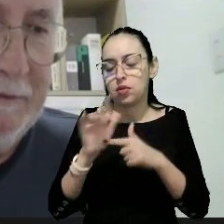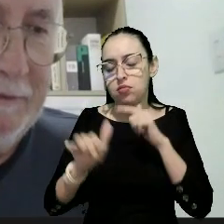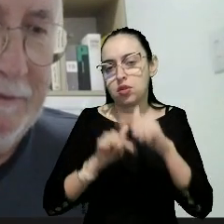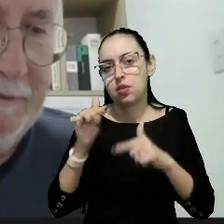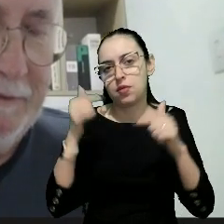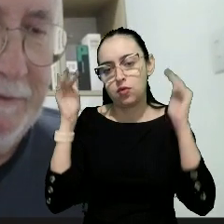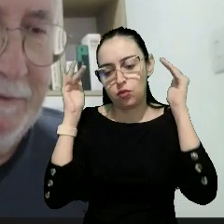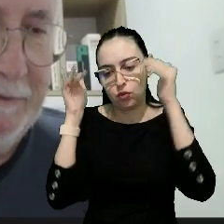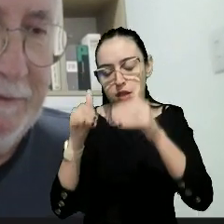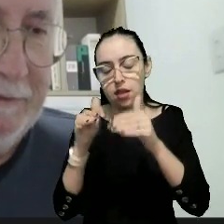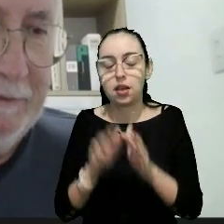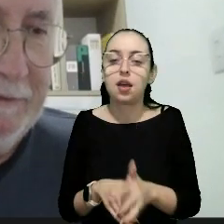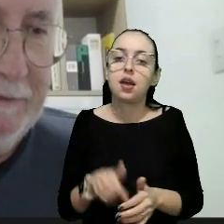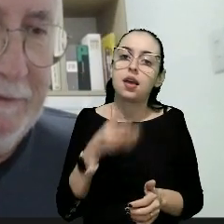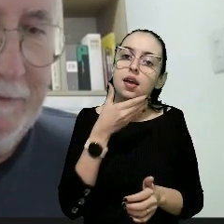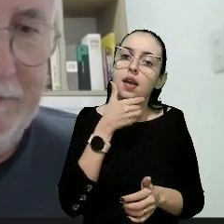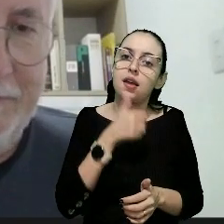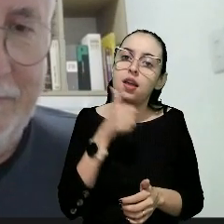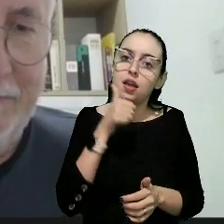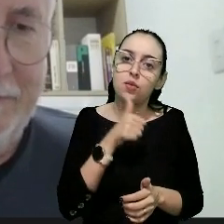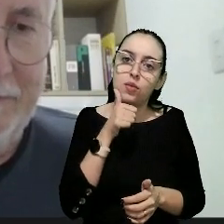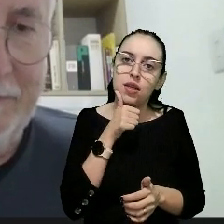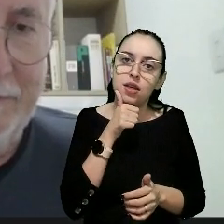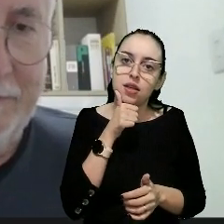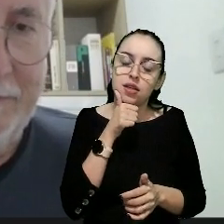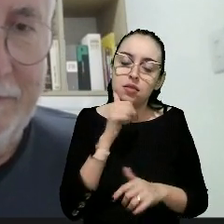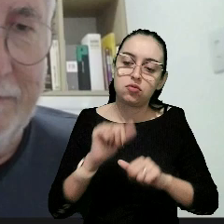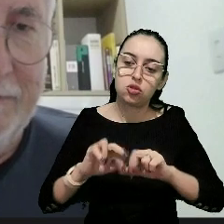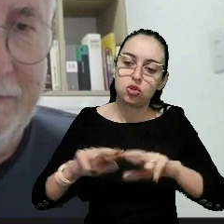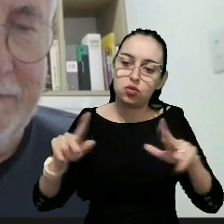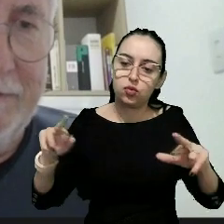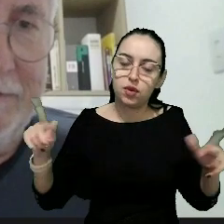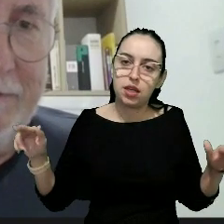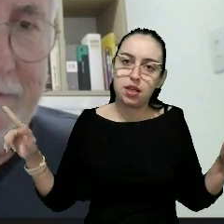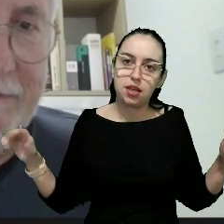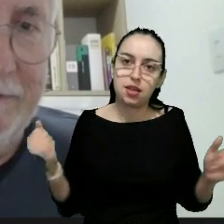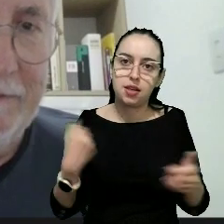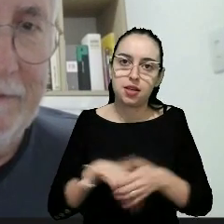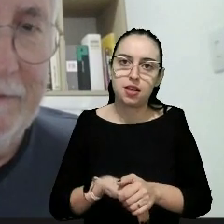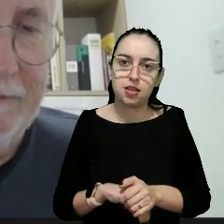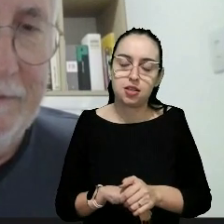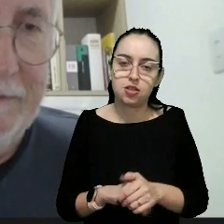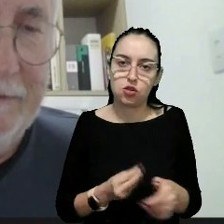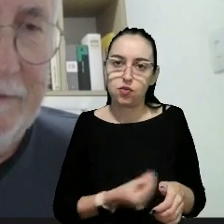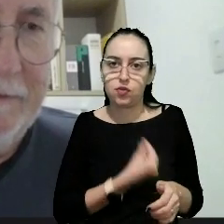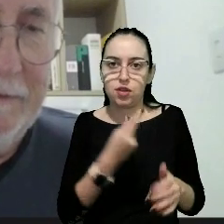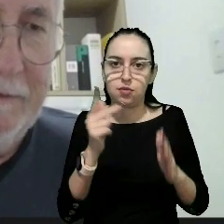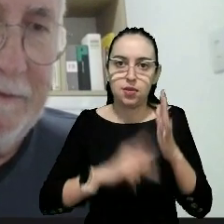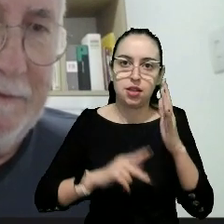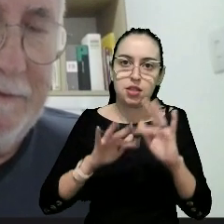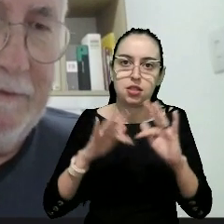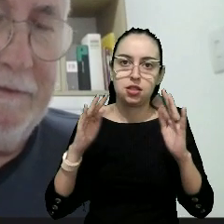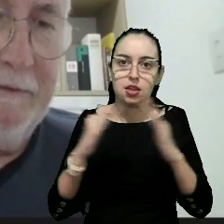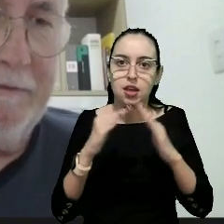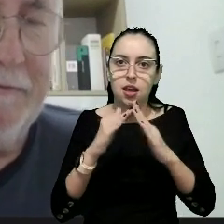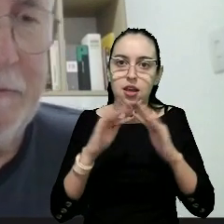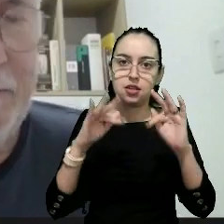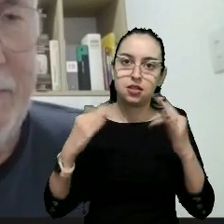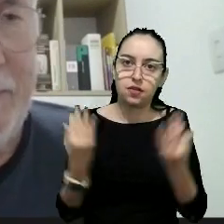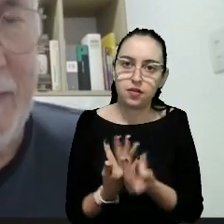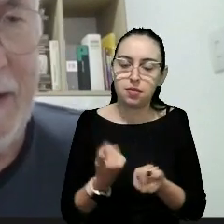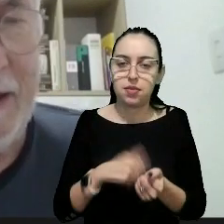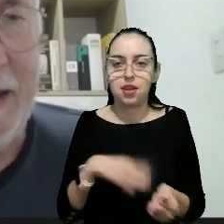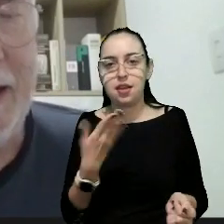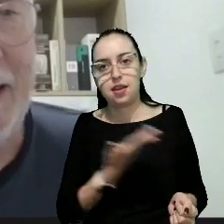homens foi colocado no trabalho, a das mulheres elas diversificaram muito mais, né?